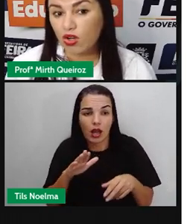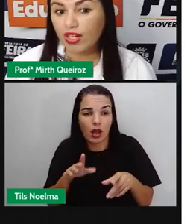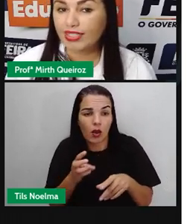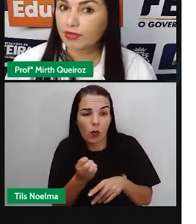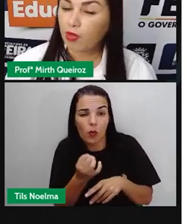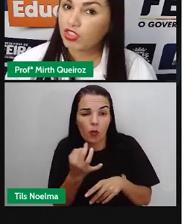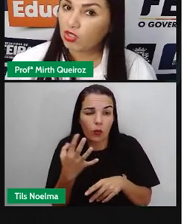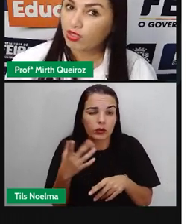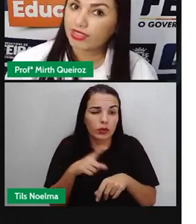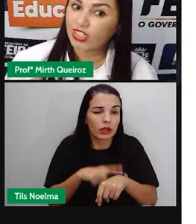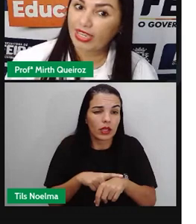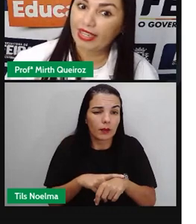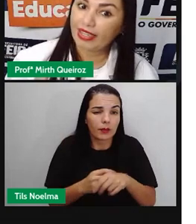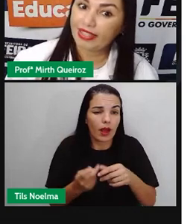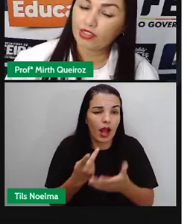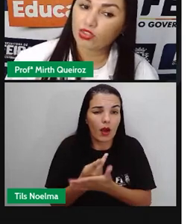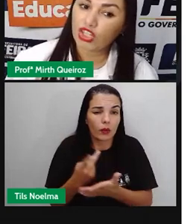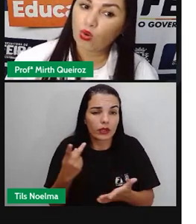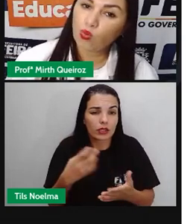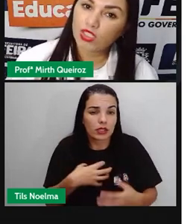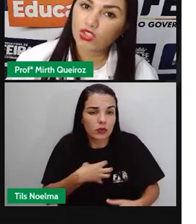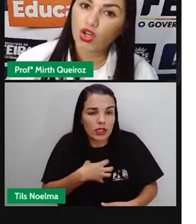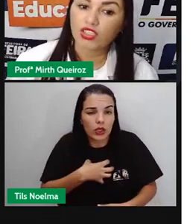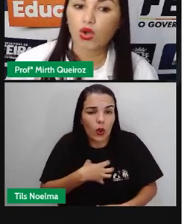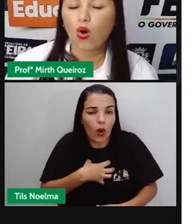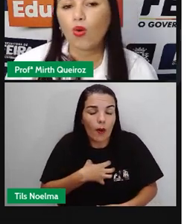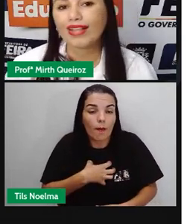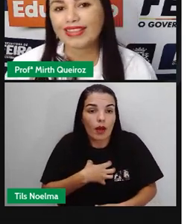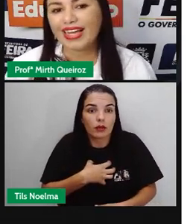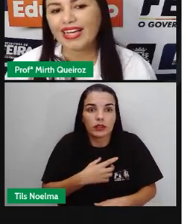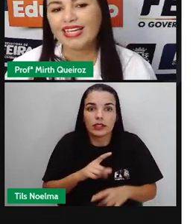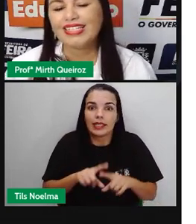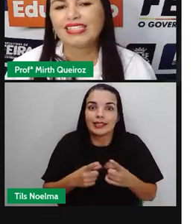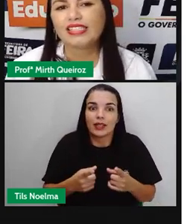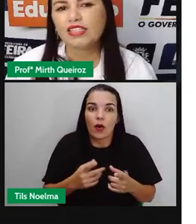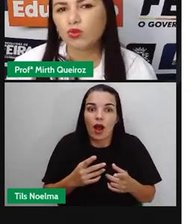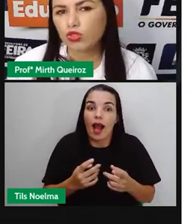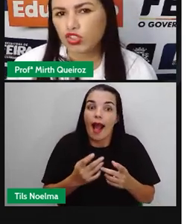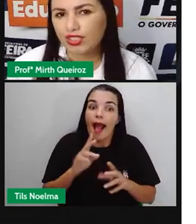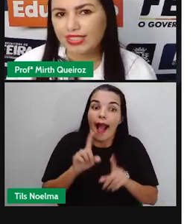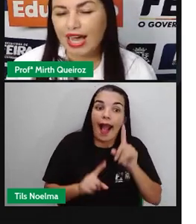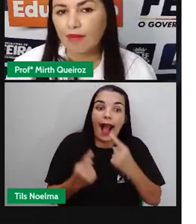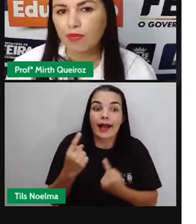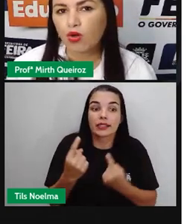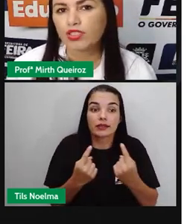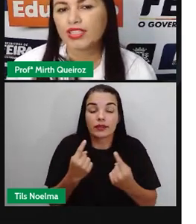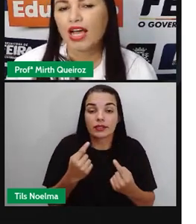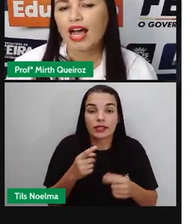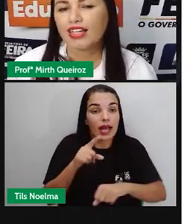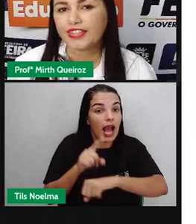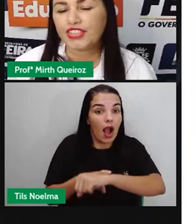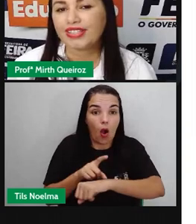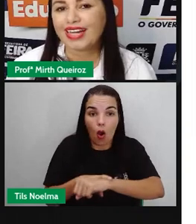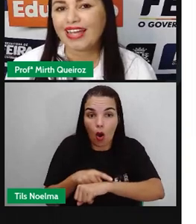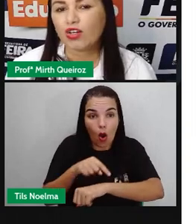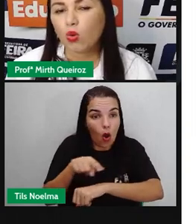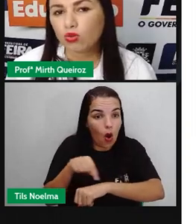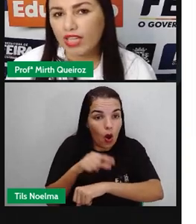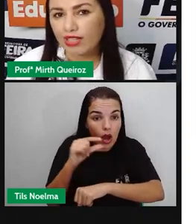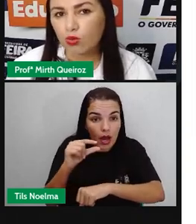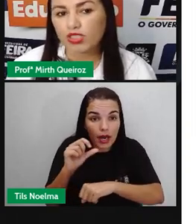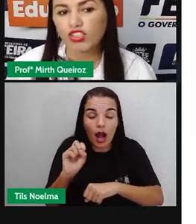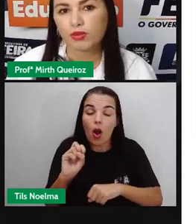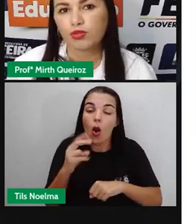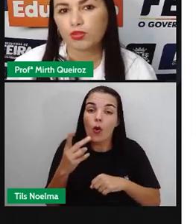algumas horas pode acontecer e Dentro de algumas horas ou até 5 dias após a gente